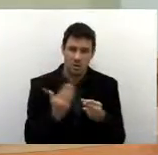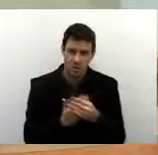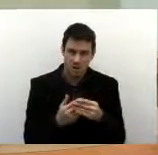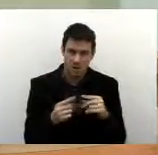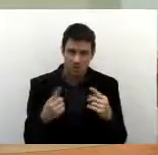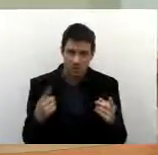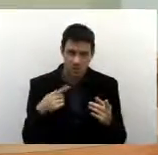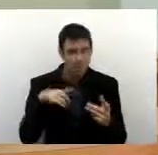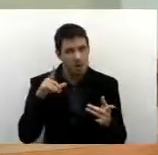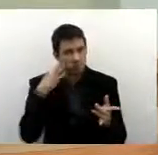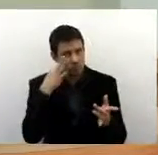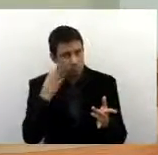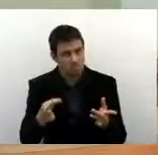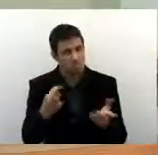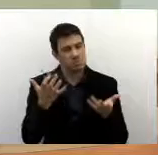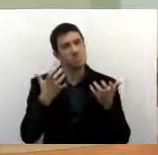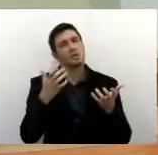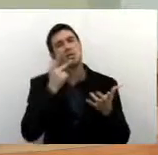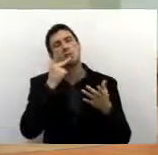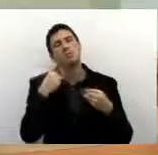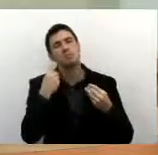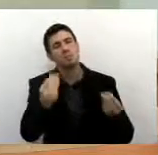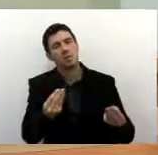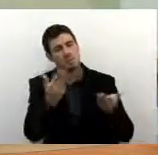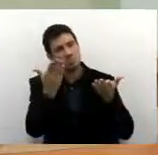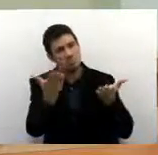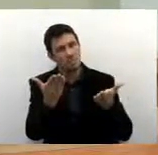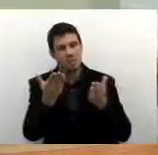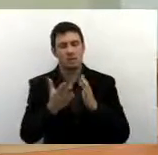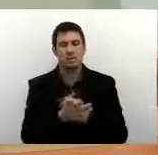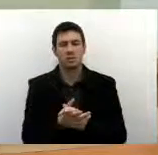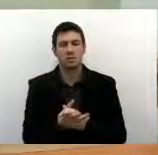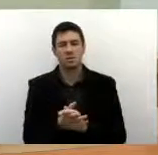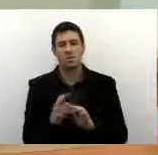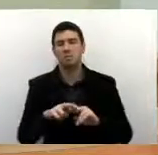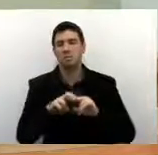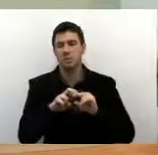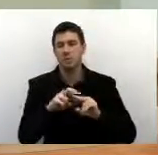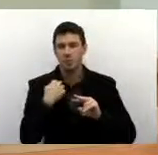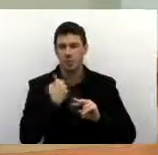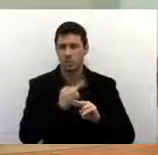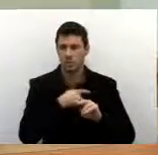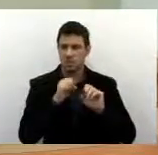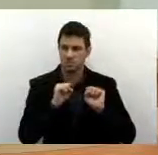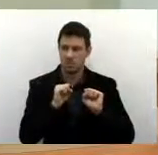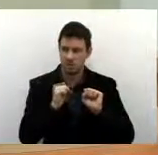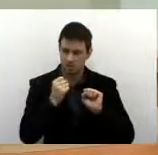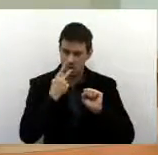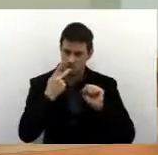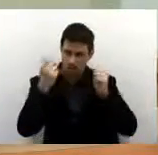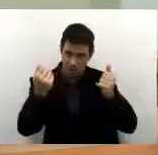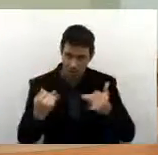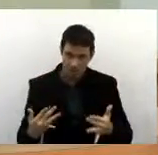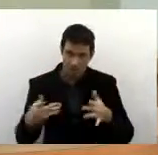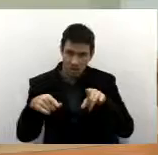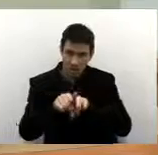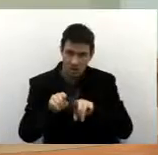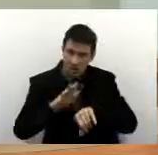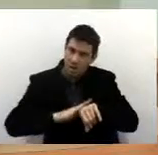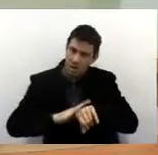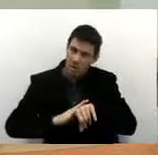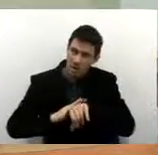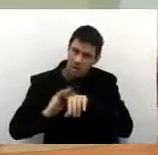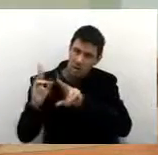Então, é um alerta que eu gostaria de fazer a Vossa Excelência, para que tivesse dito, conversando com